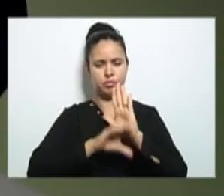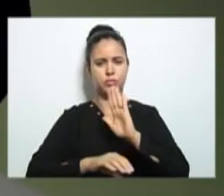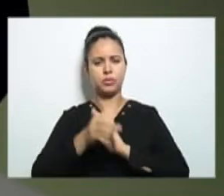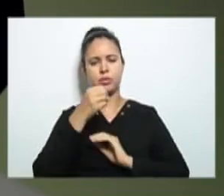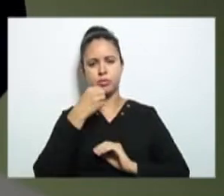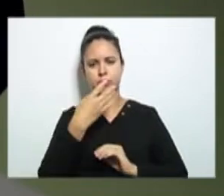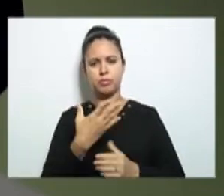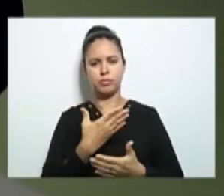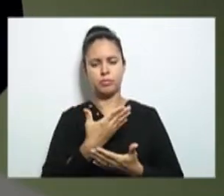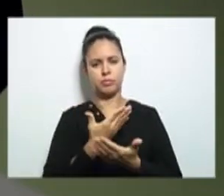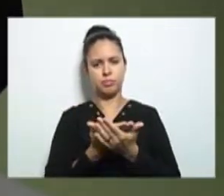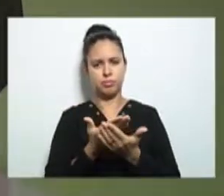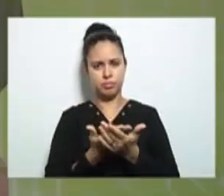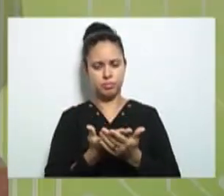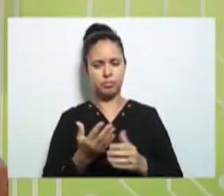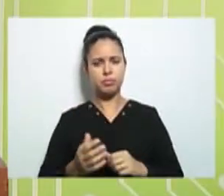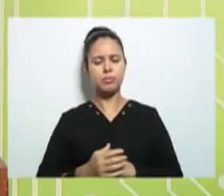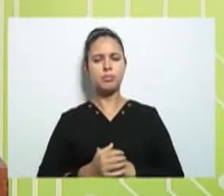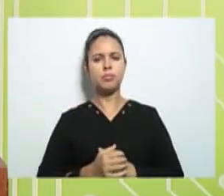até a próxima!